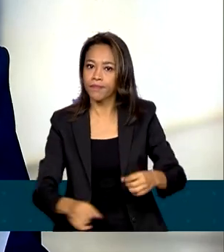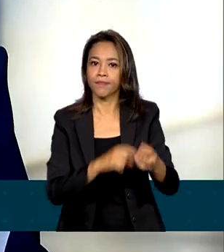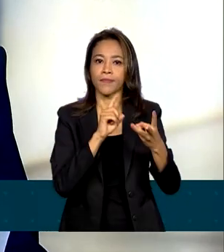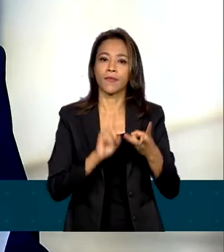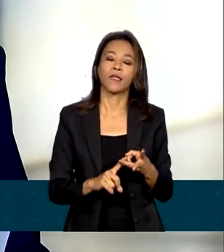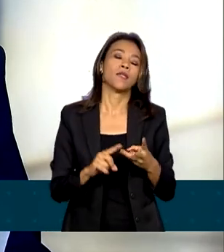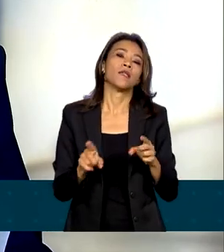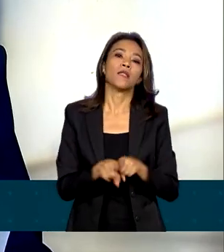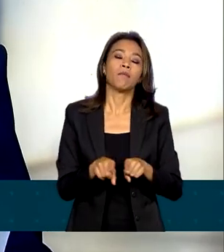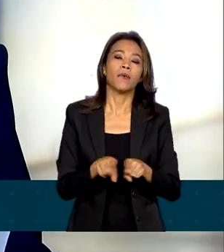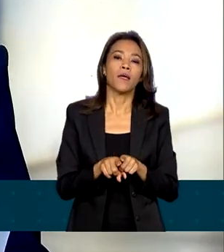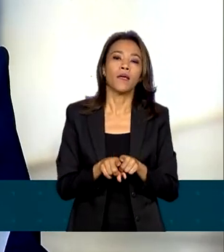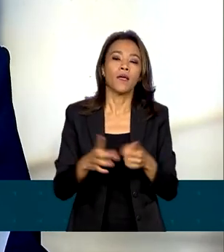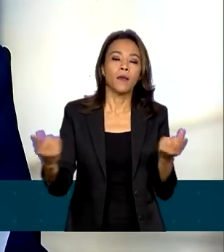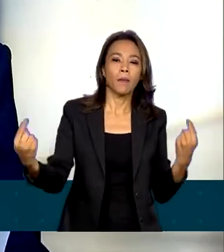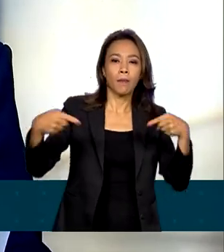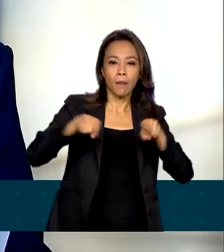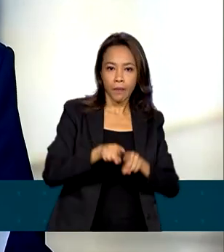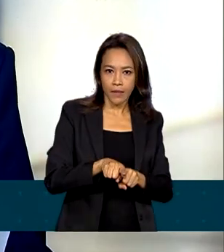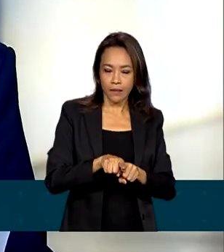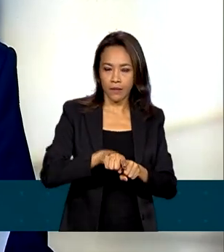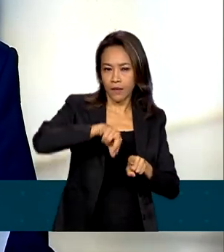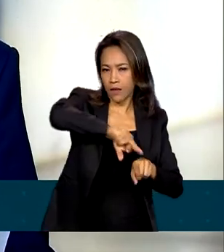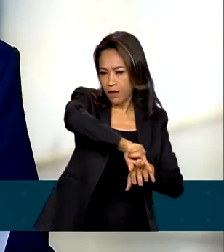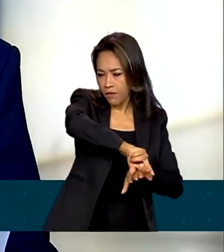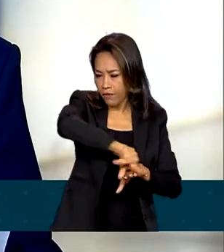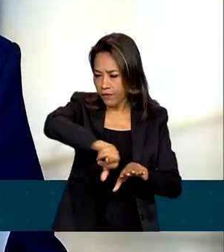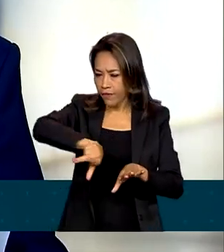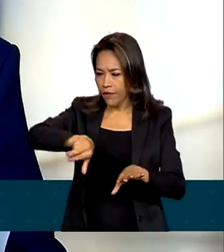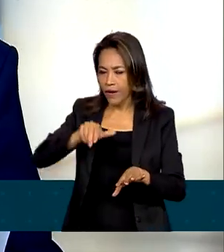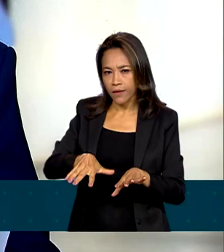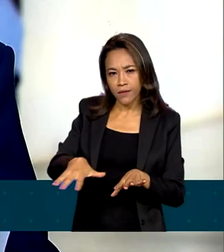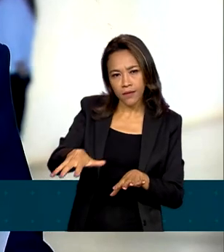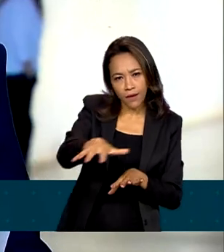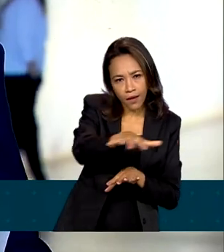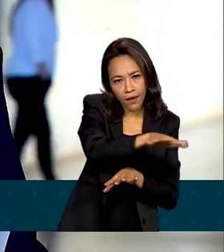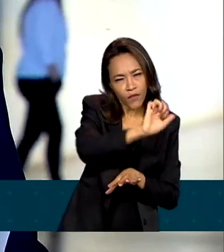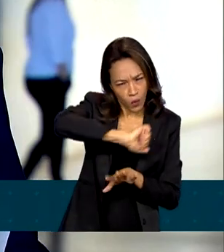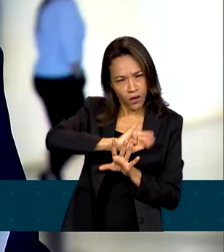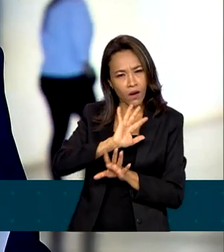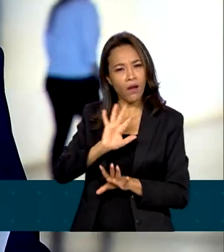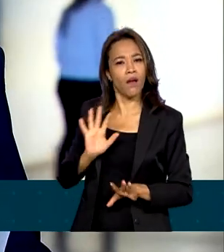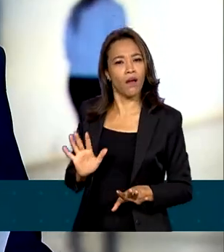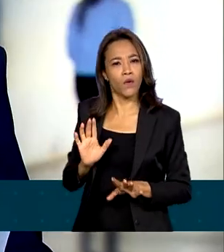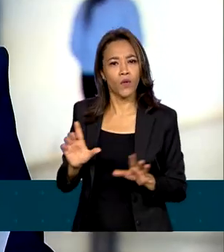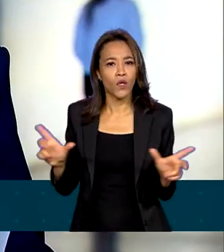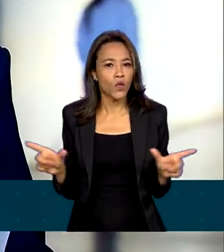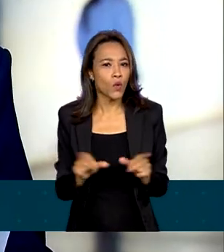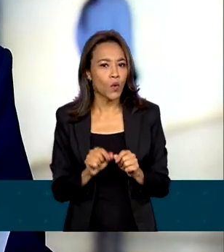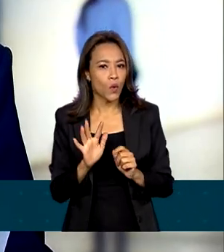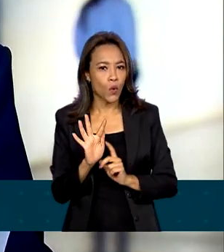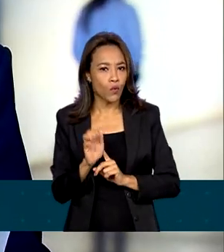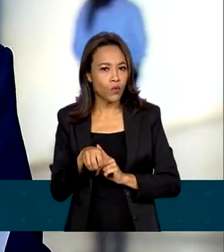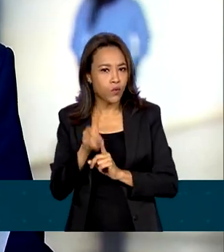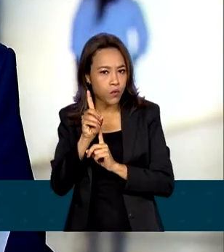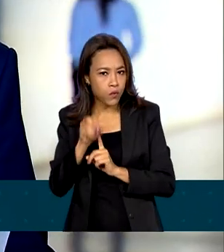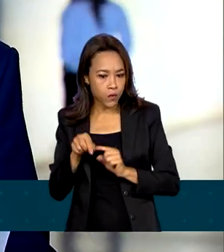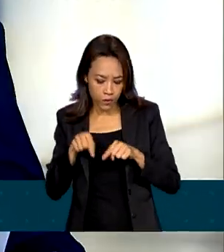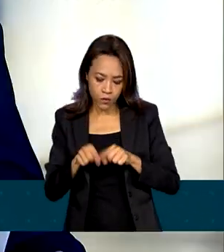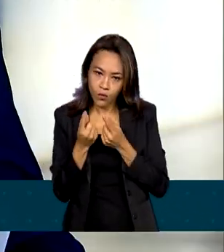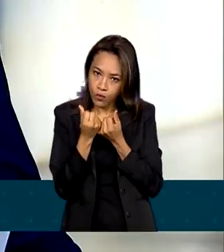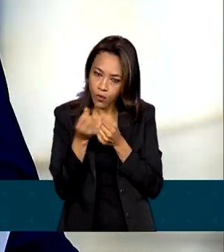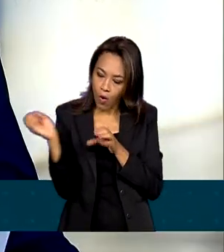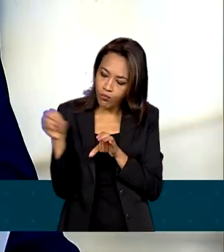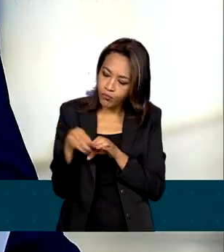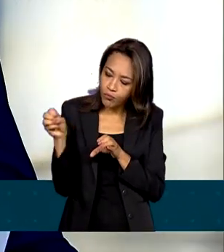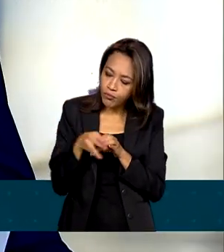possibilidades de parceria em várias áreas. Ficou claro que o Fundo da Amazônia já foi ativado,